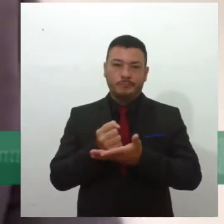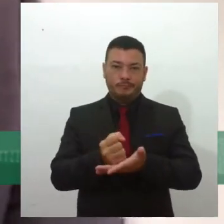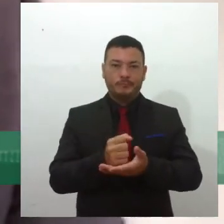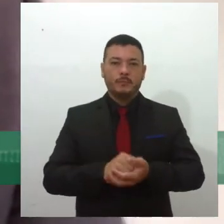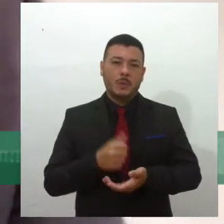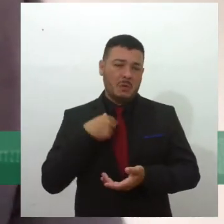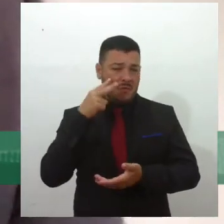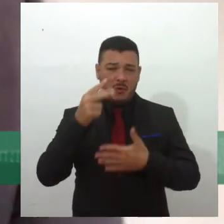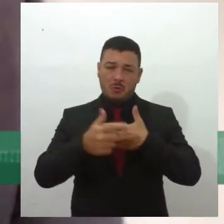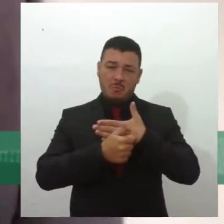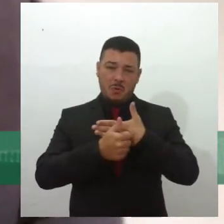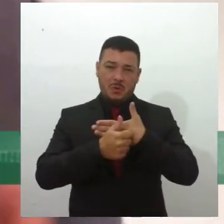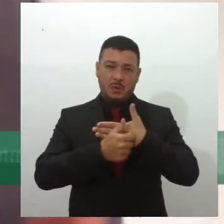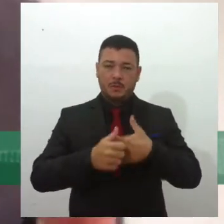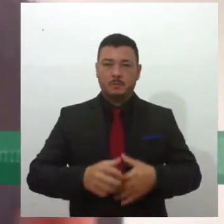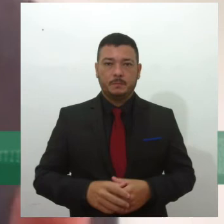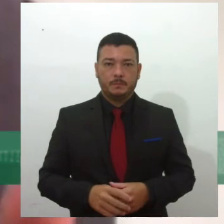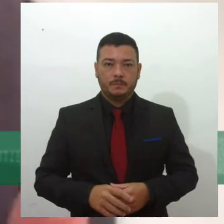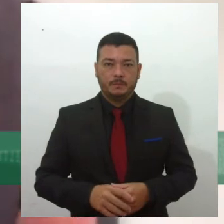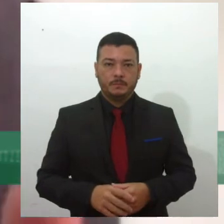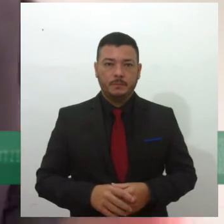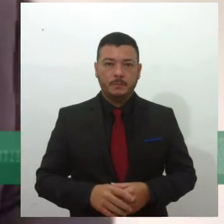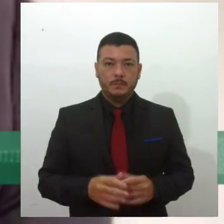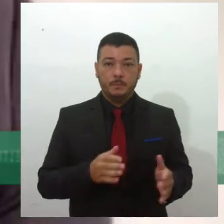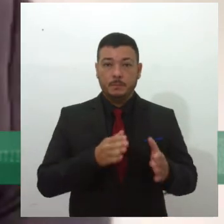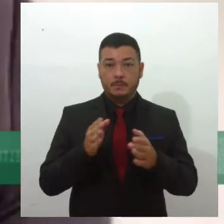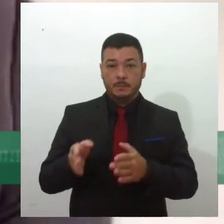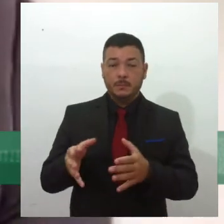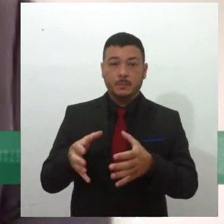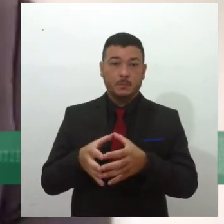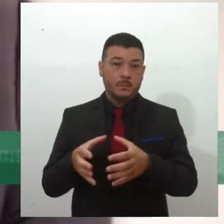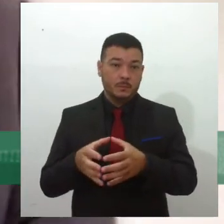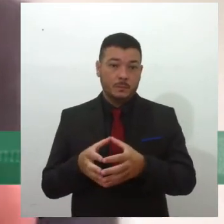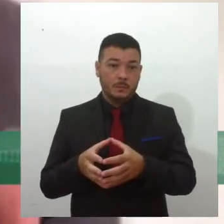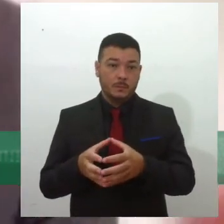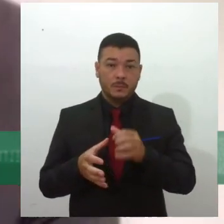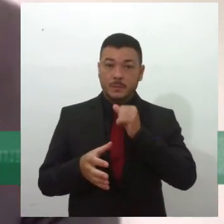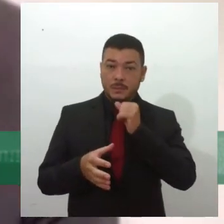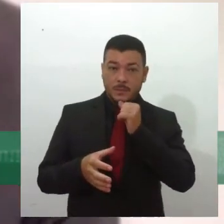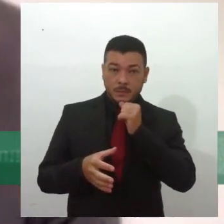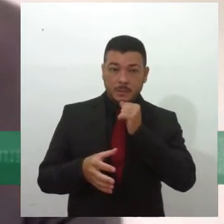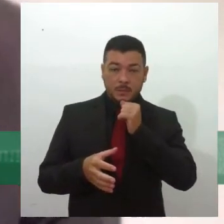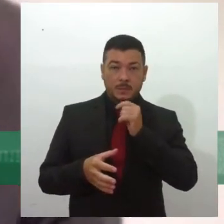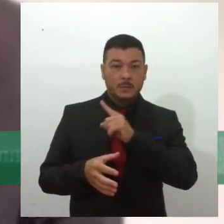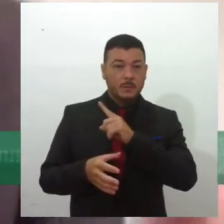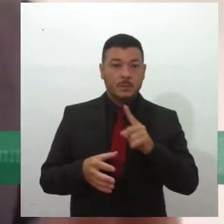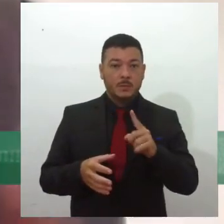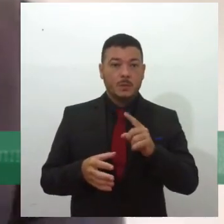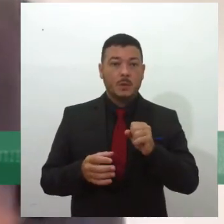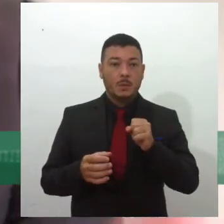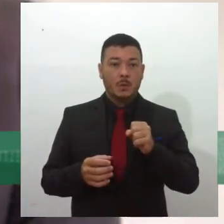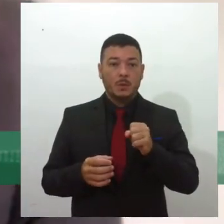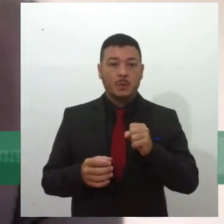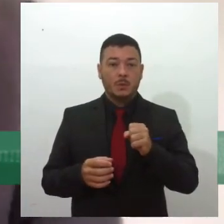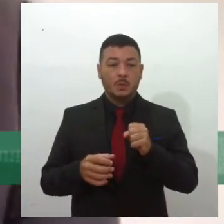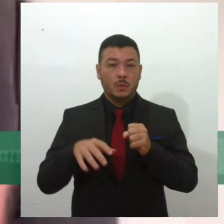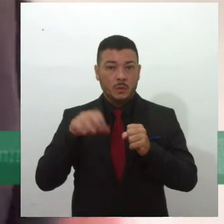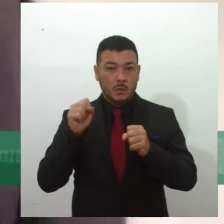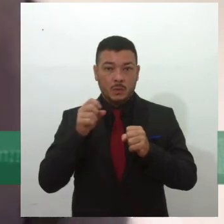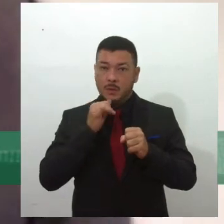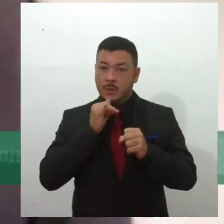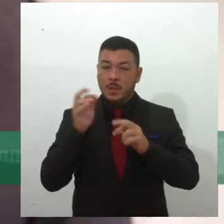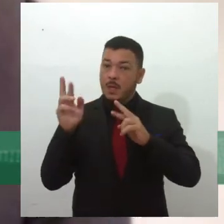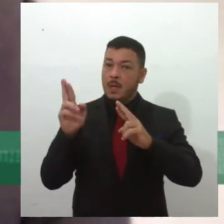positivo. Para os que ainda não estão com comorbidade e que possam vir a ter, já é uma